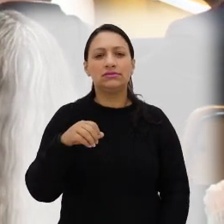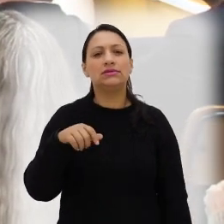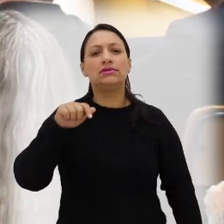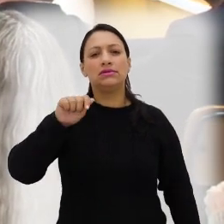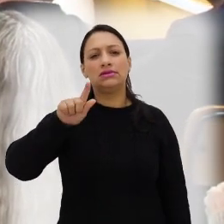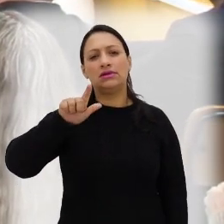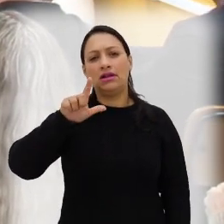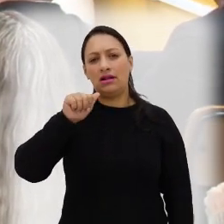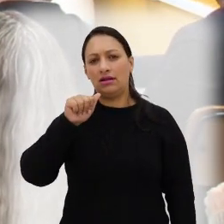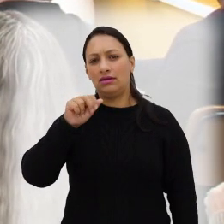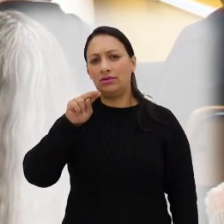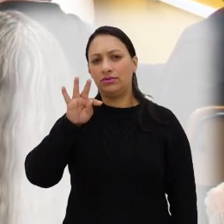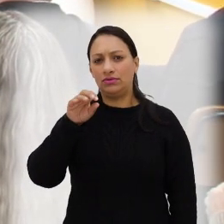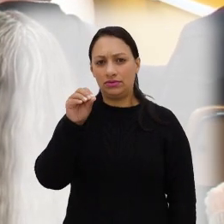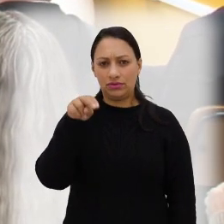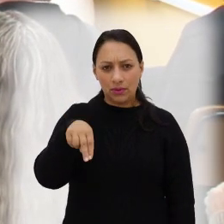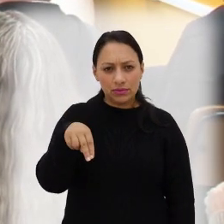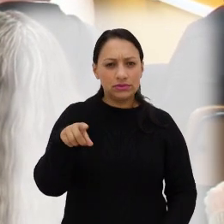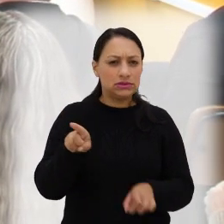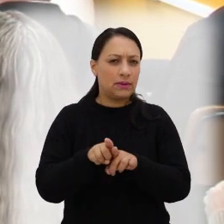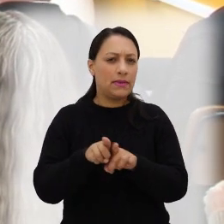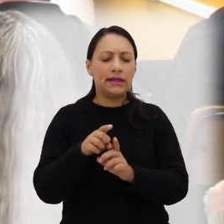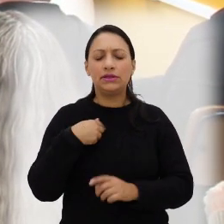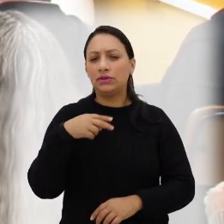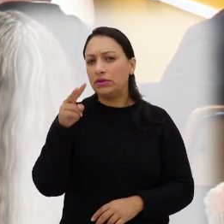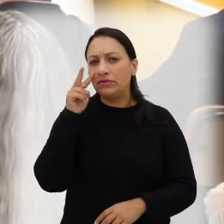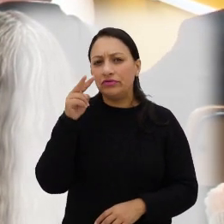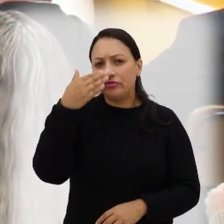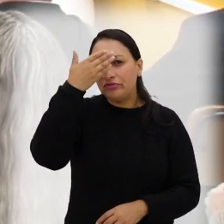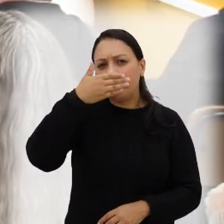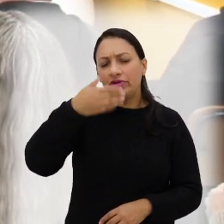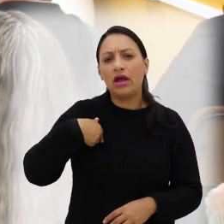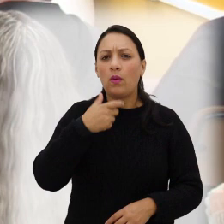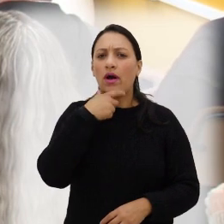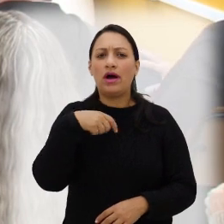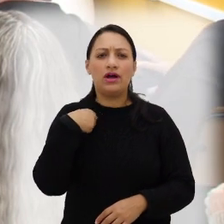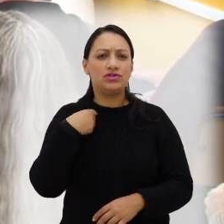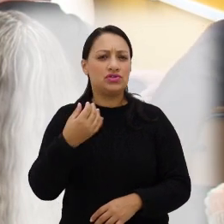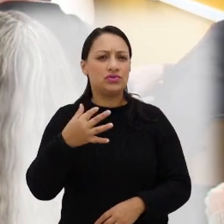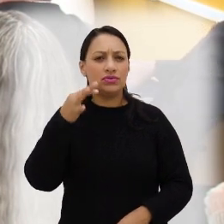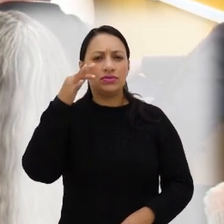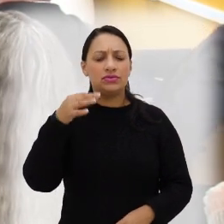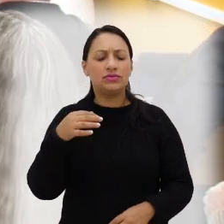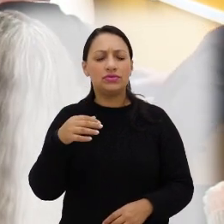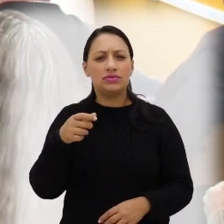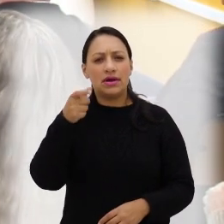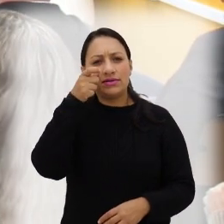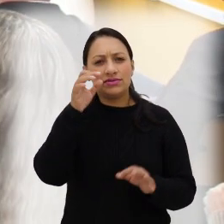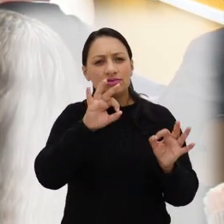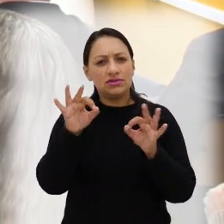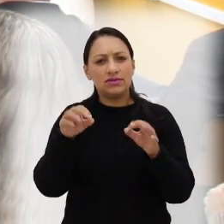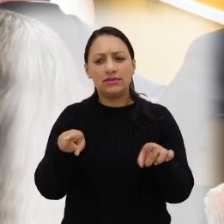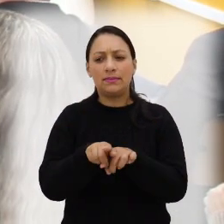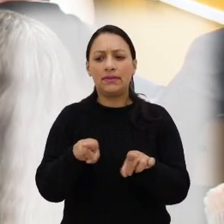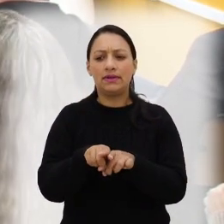ninguém. Acho que o do Blauto está acompanhando no ao vivo. A LifeMed, também não vi